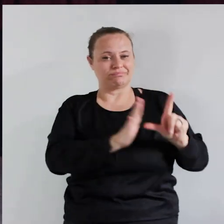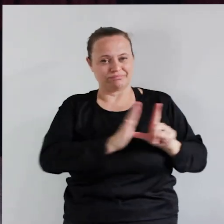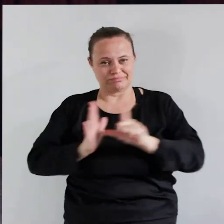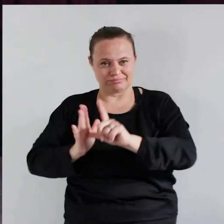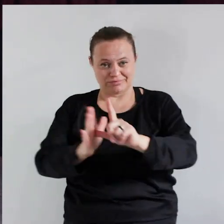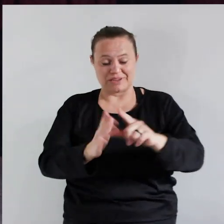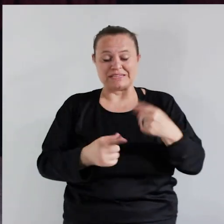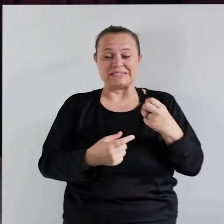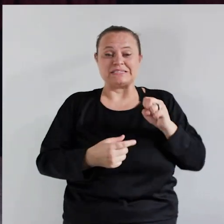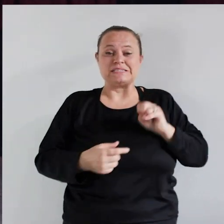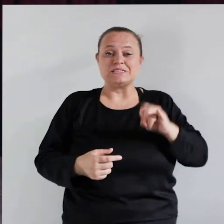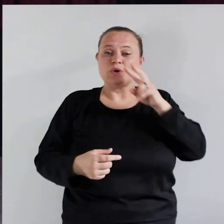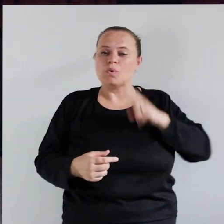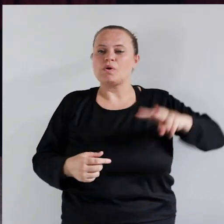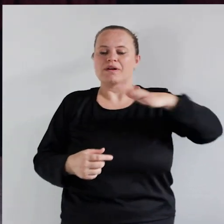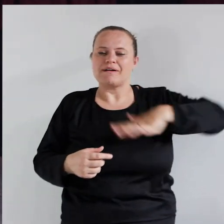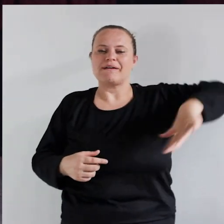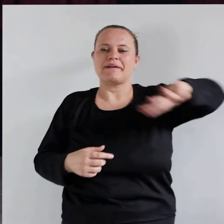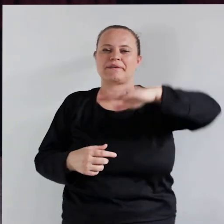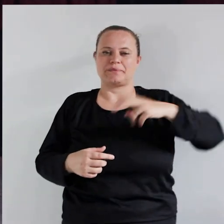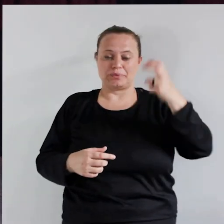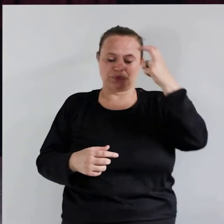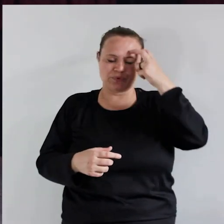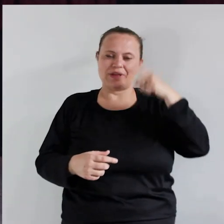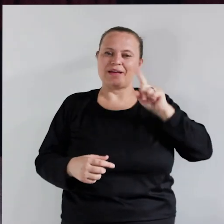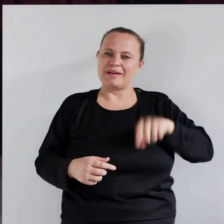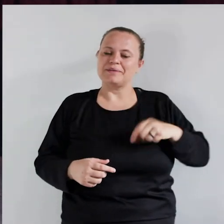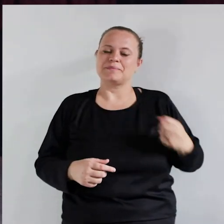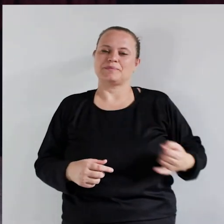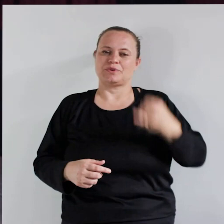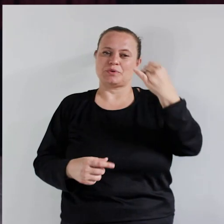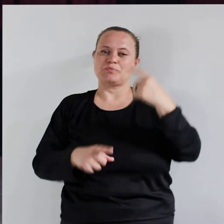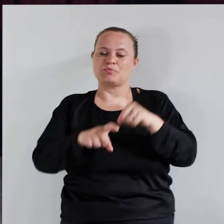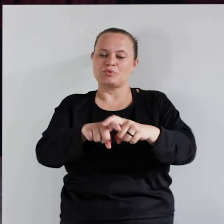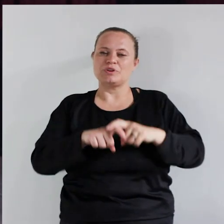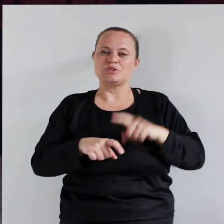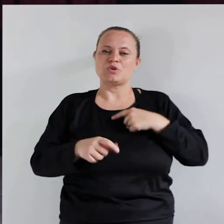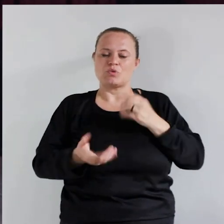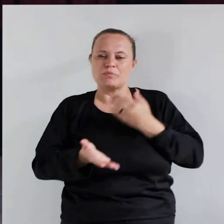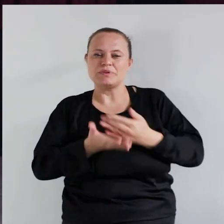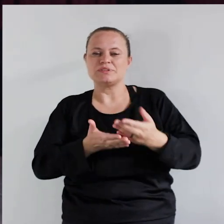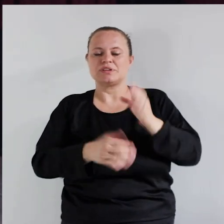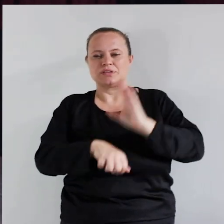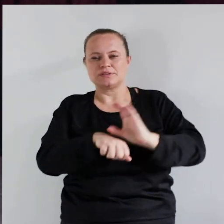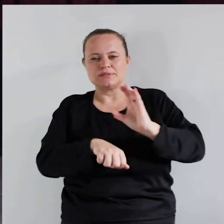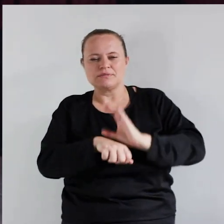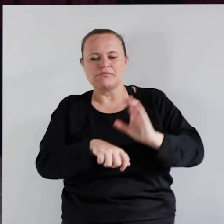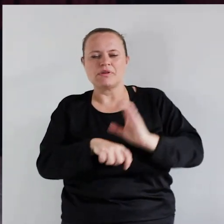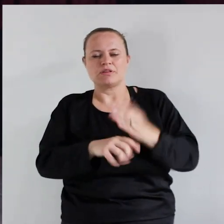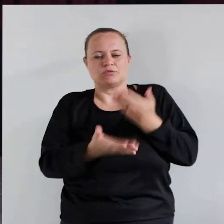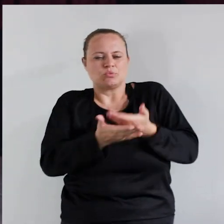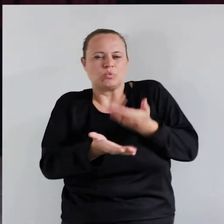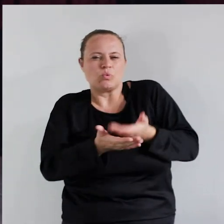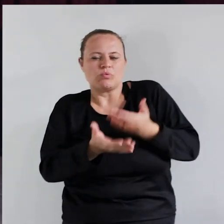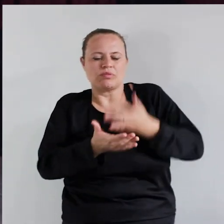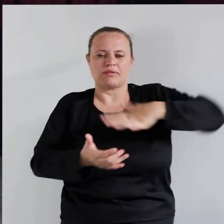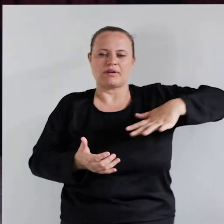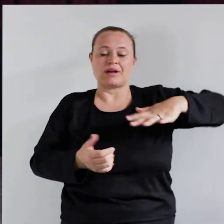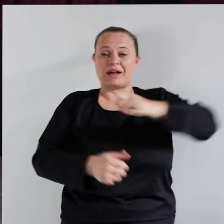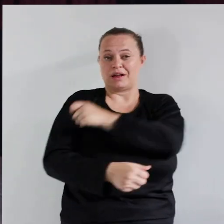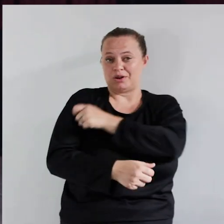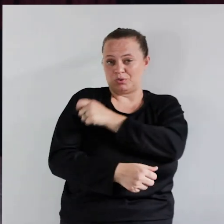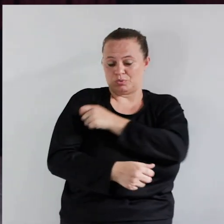mercado. Então, olhar o campo da cultura se tornou, assim, muito importante. E aí uma série, desde iniciação